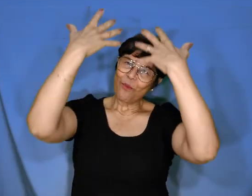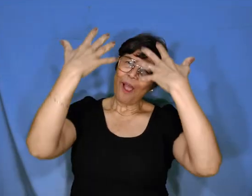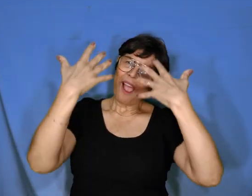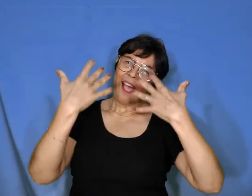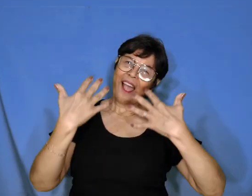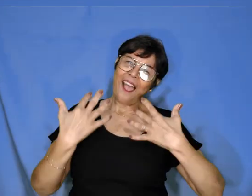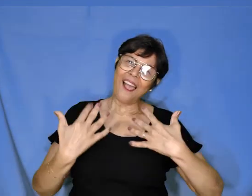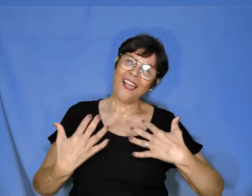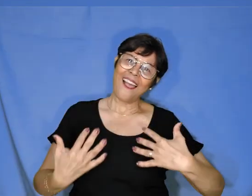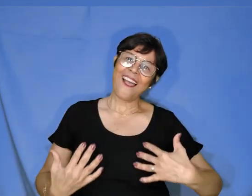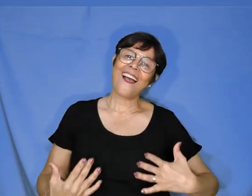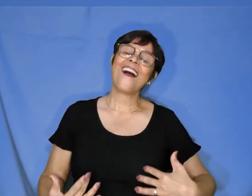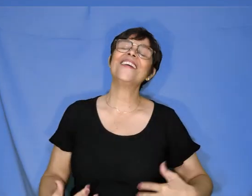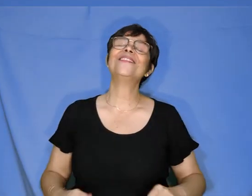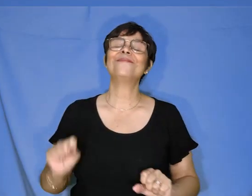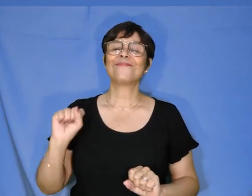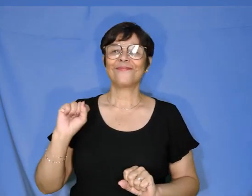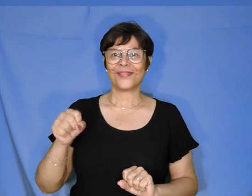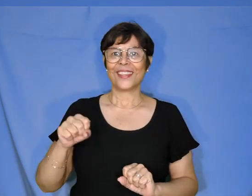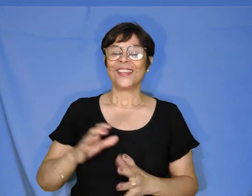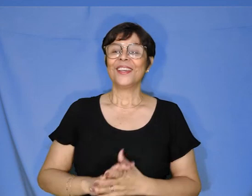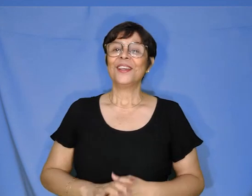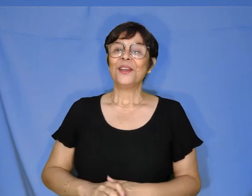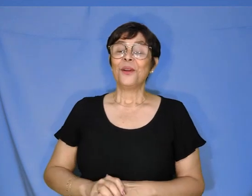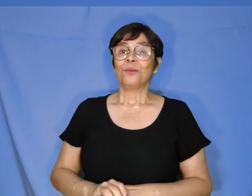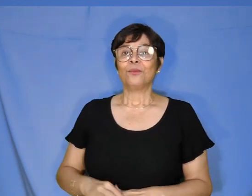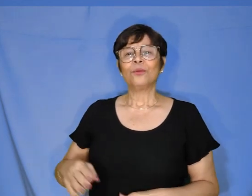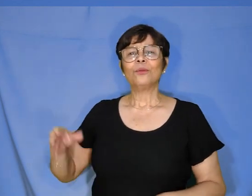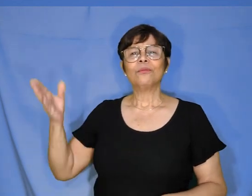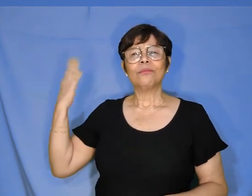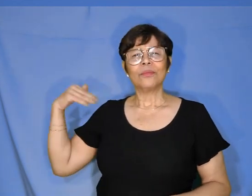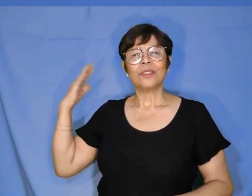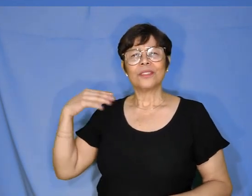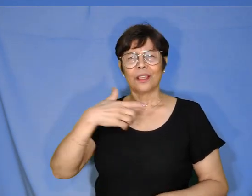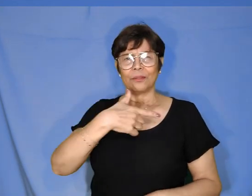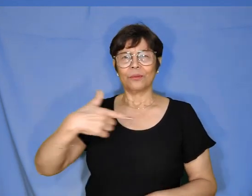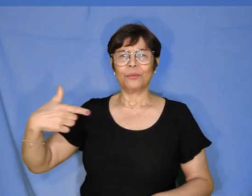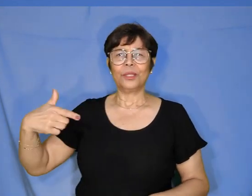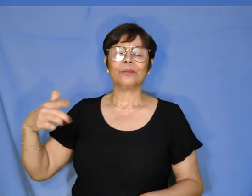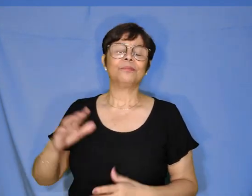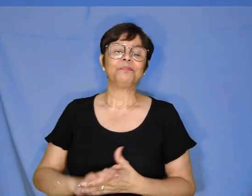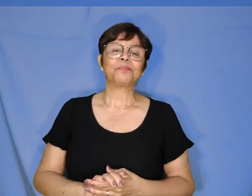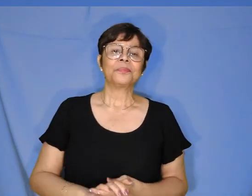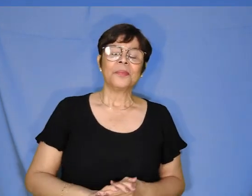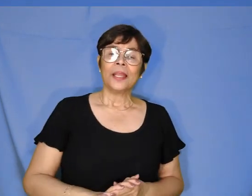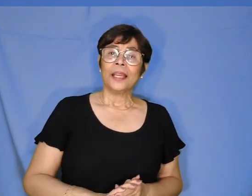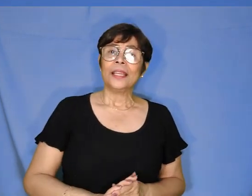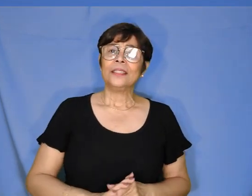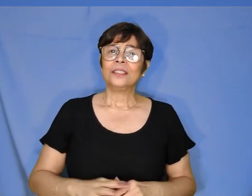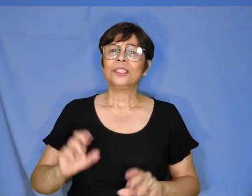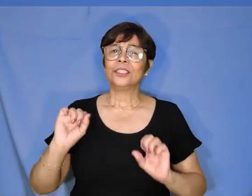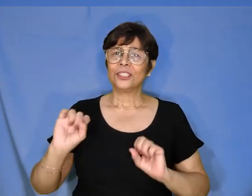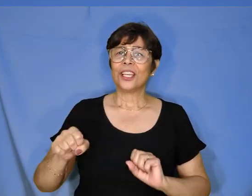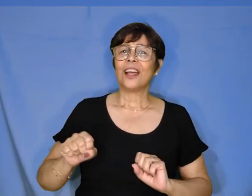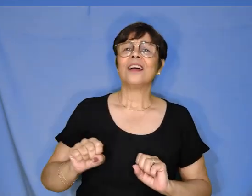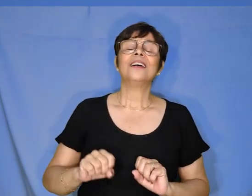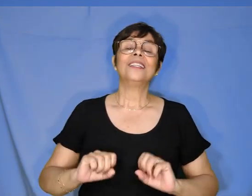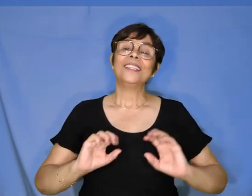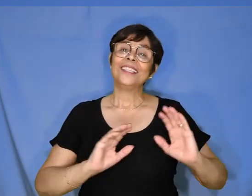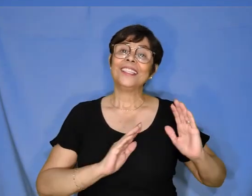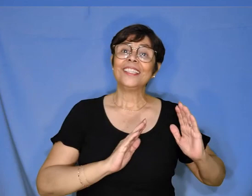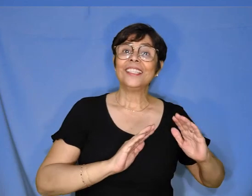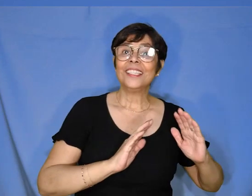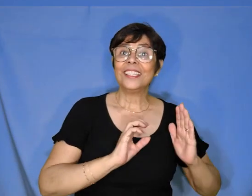no culto, na vida individual. Capítulo 5, a partir do versículo 19, falando entre vós com salmos, entoando e louvando